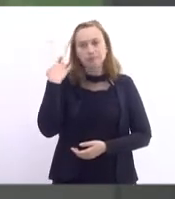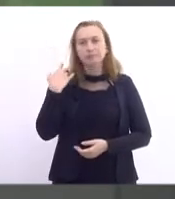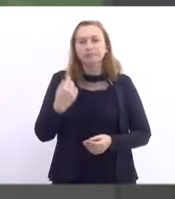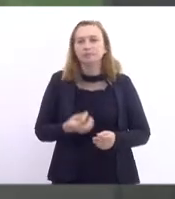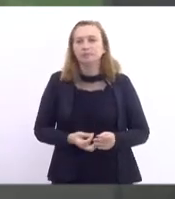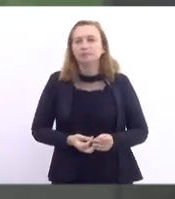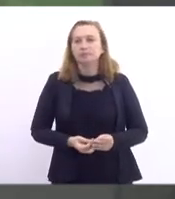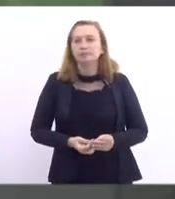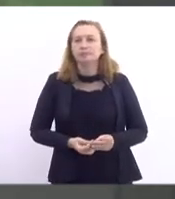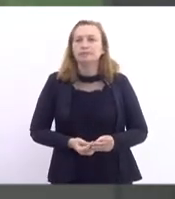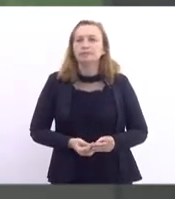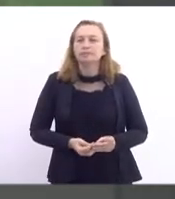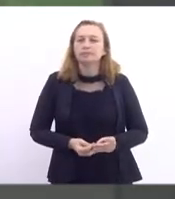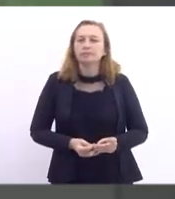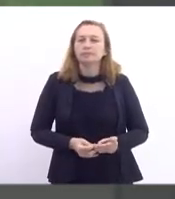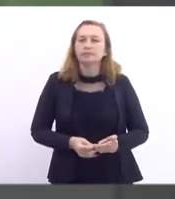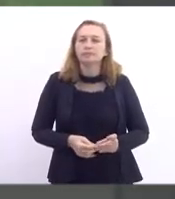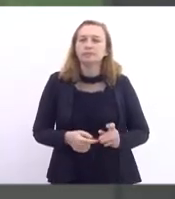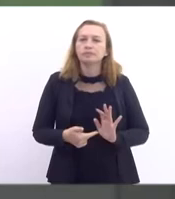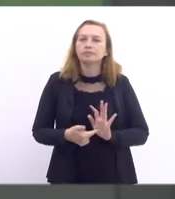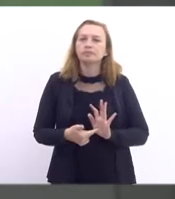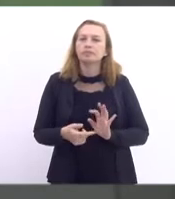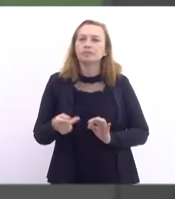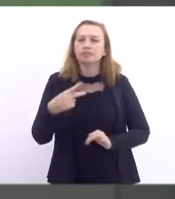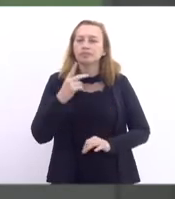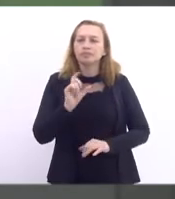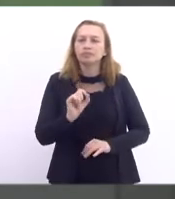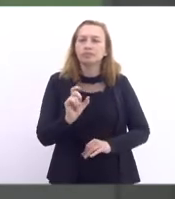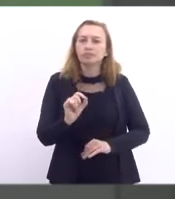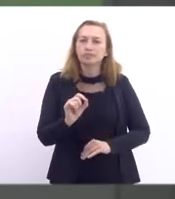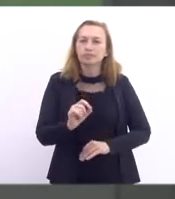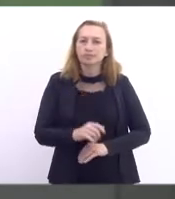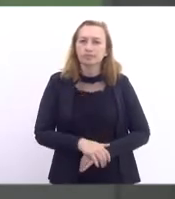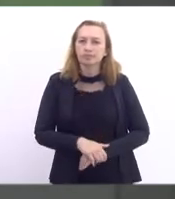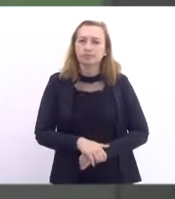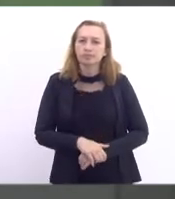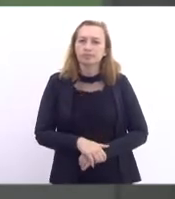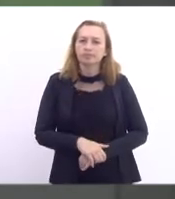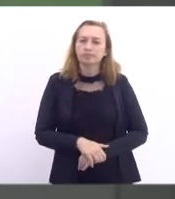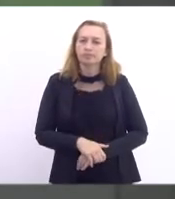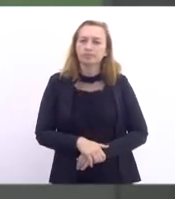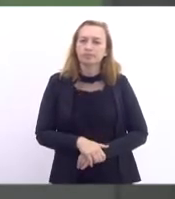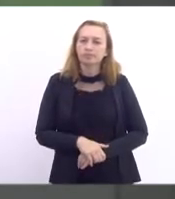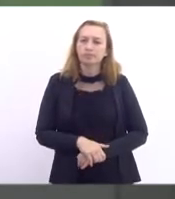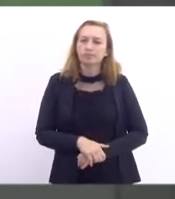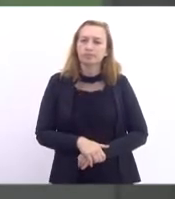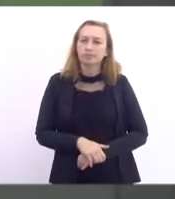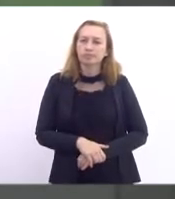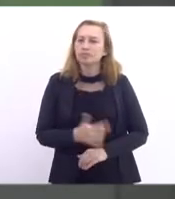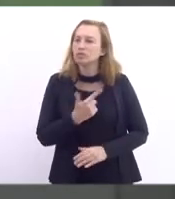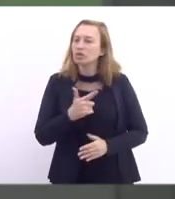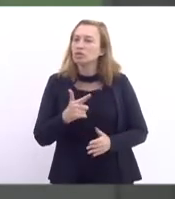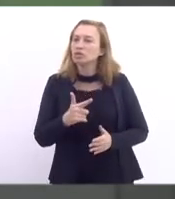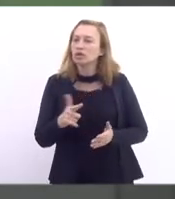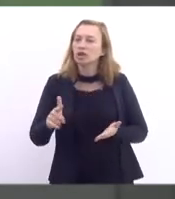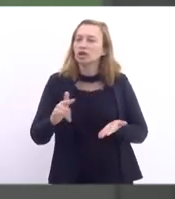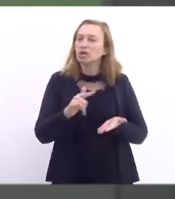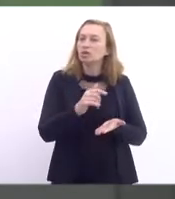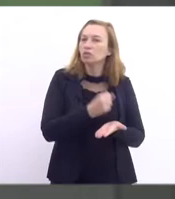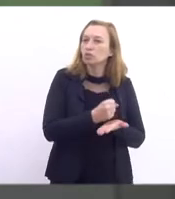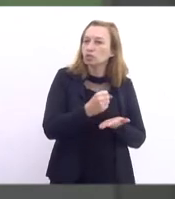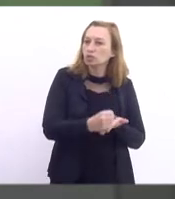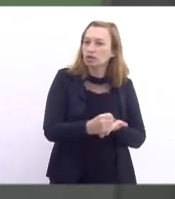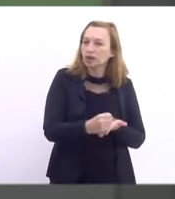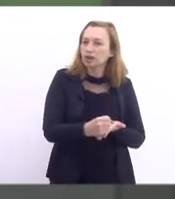basicamente isso se trata é tanto não não não não havia no contrato não há no